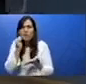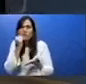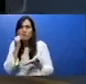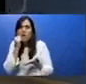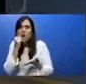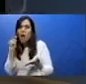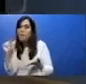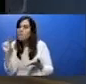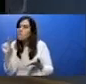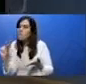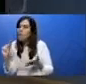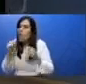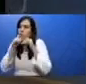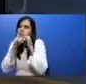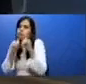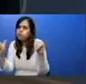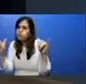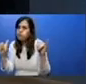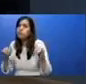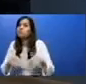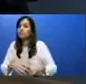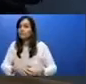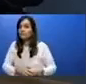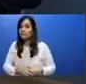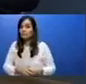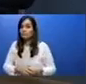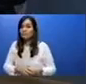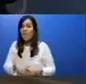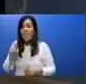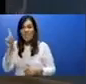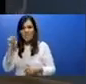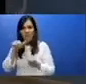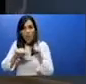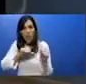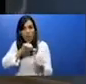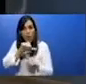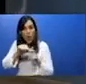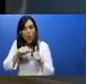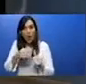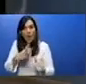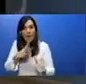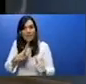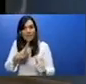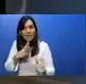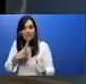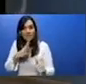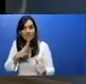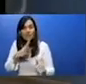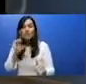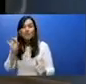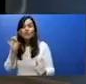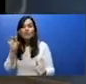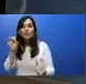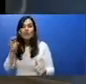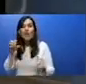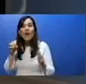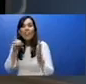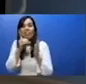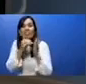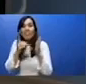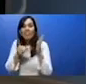era pouco divulgada ainda, tá? Se tornou mais conhecida somente na década